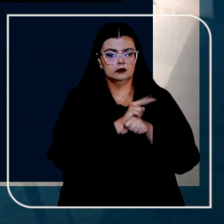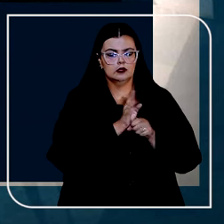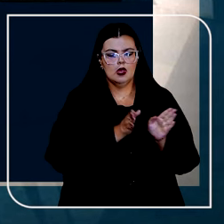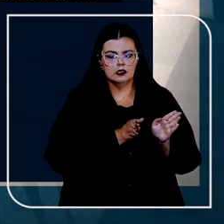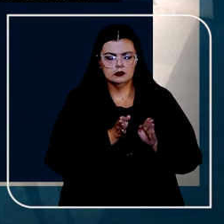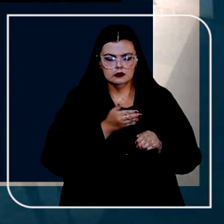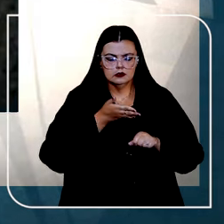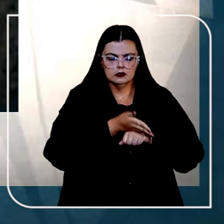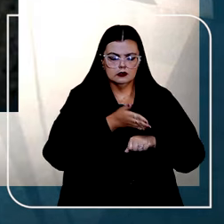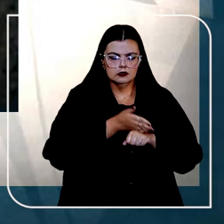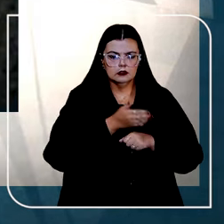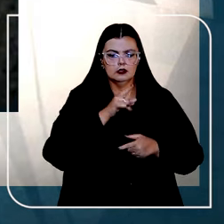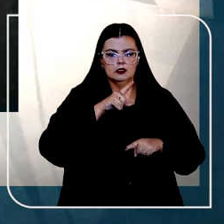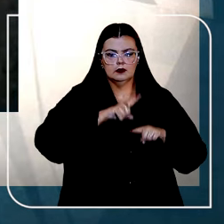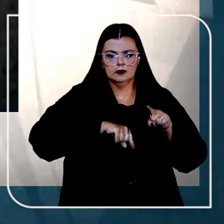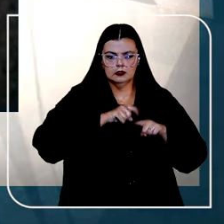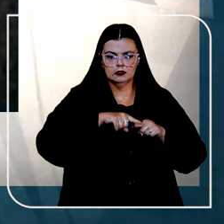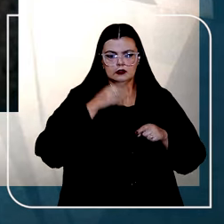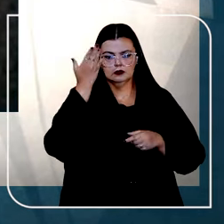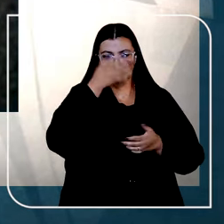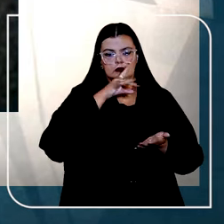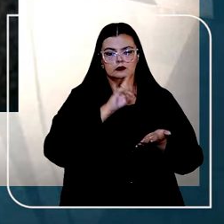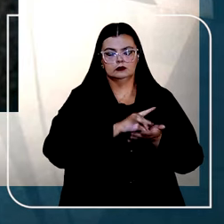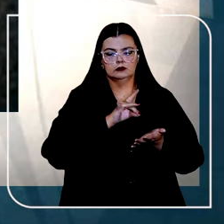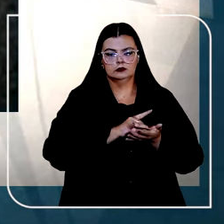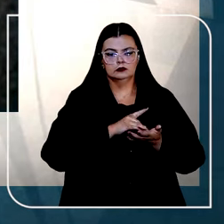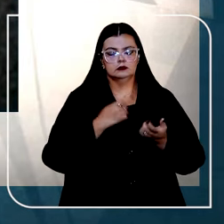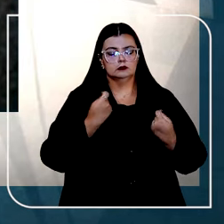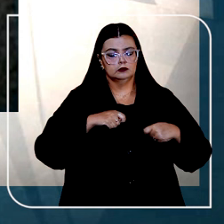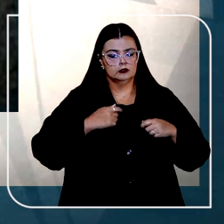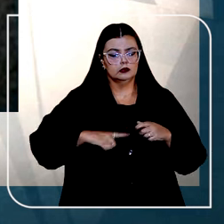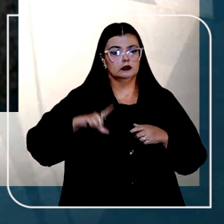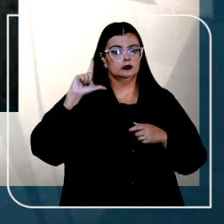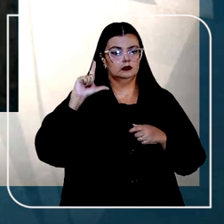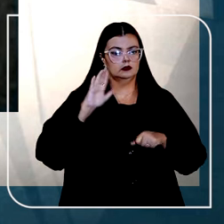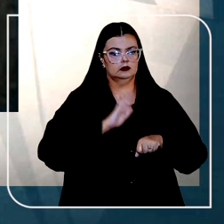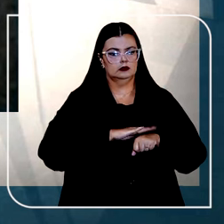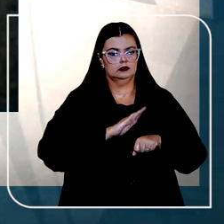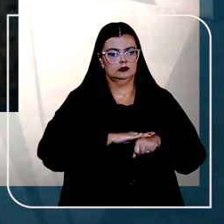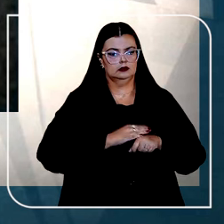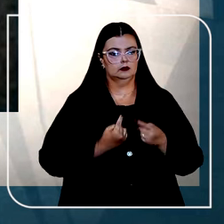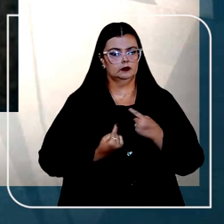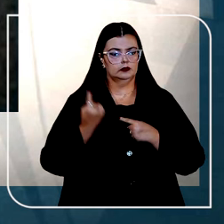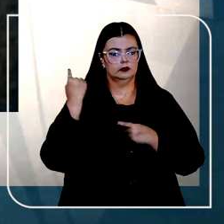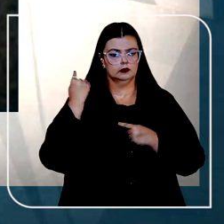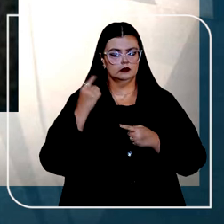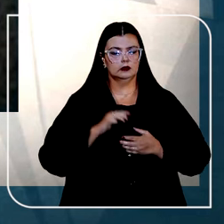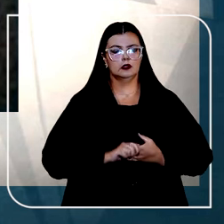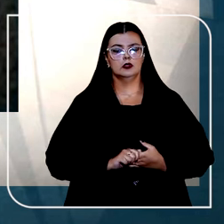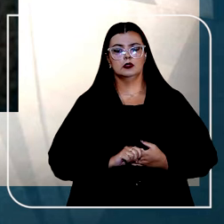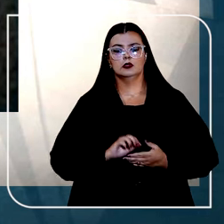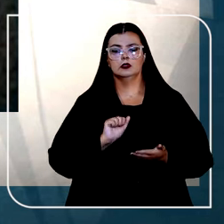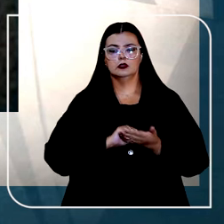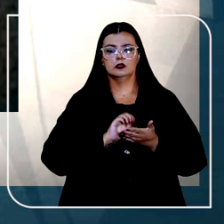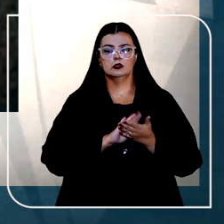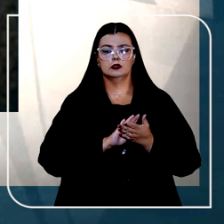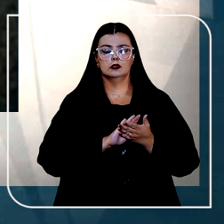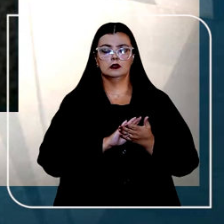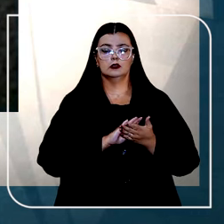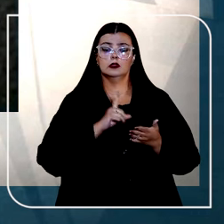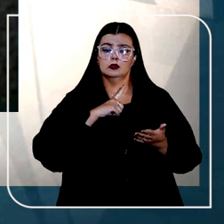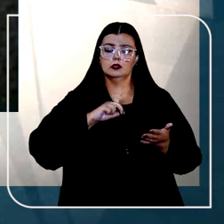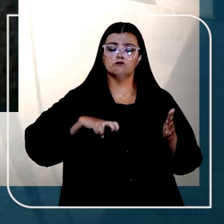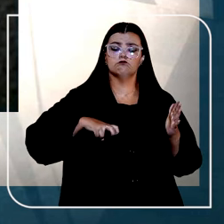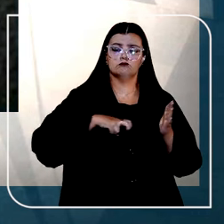ao acessar o material probatório deveriam ter sido enfrentadas à época razão pela qual a ação da